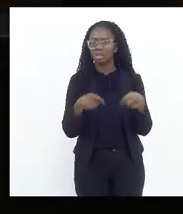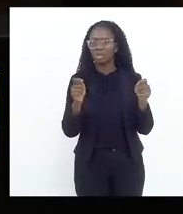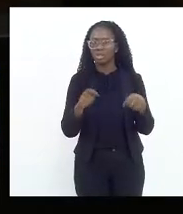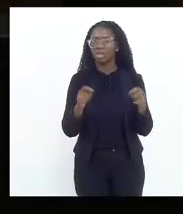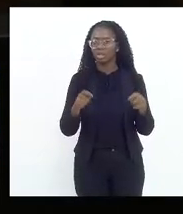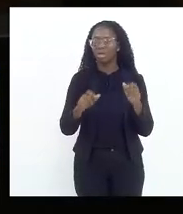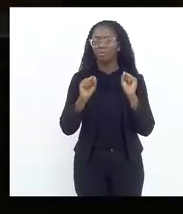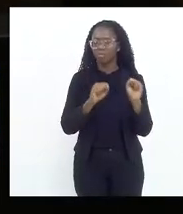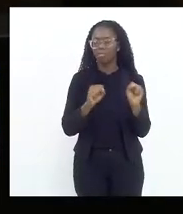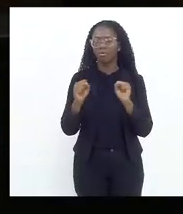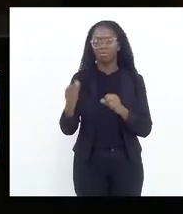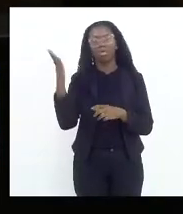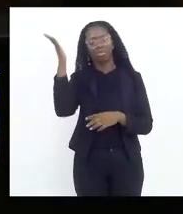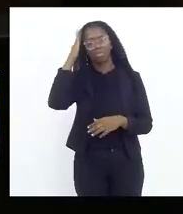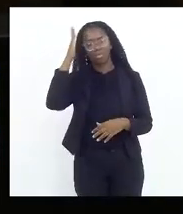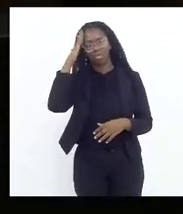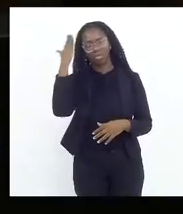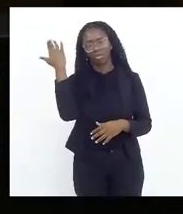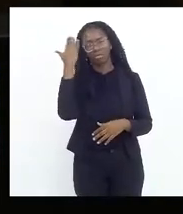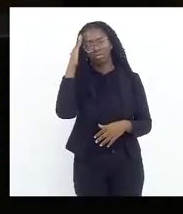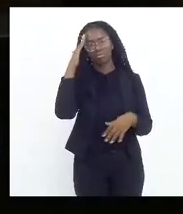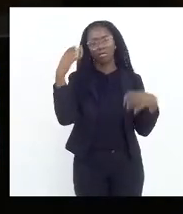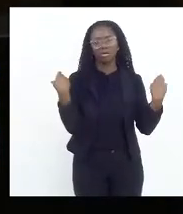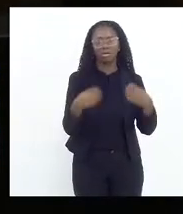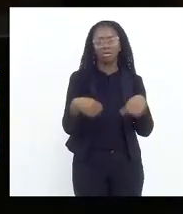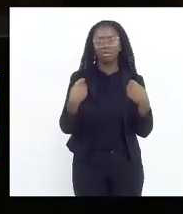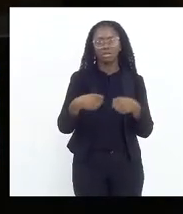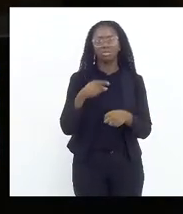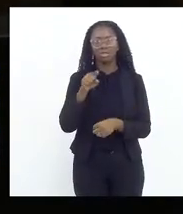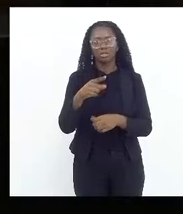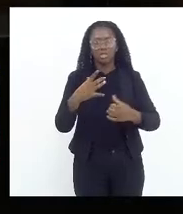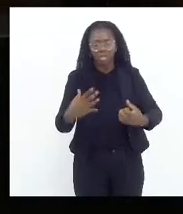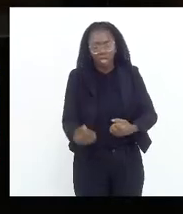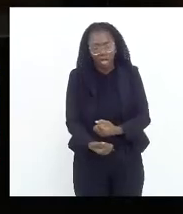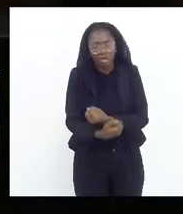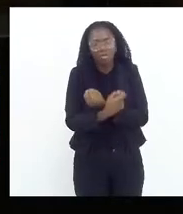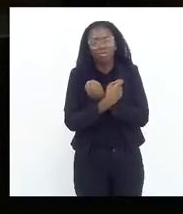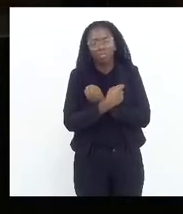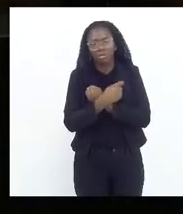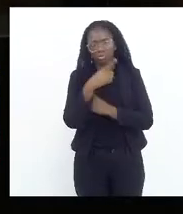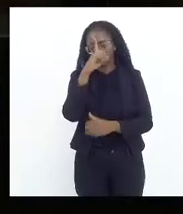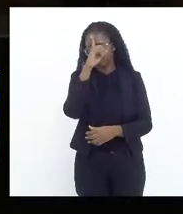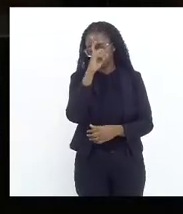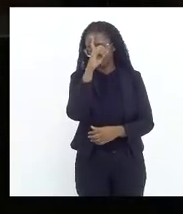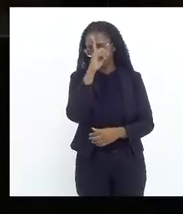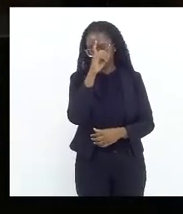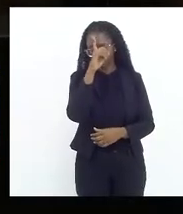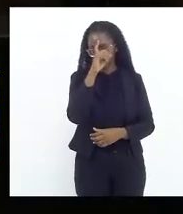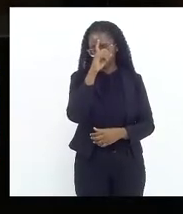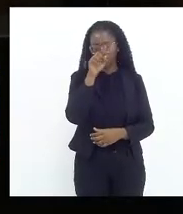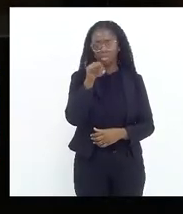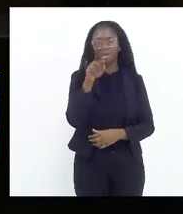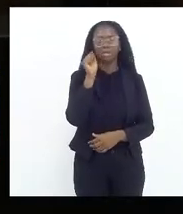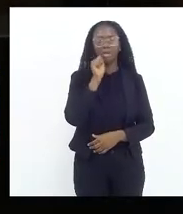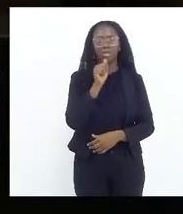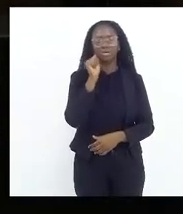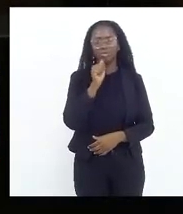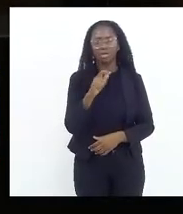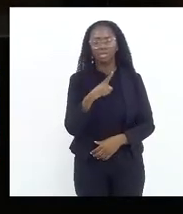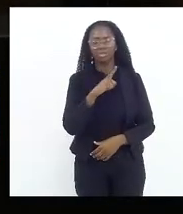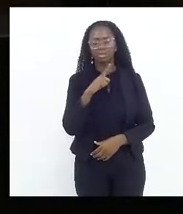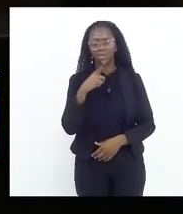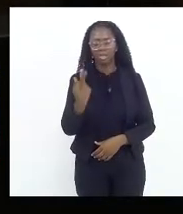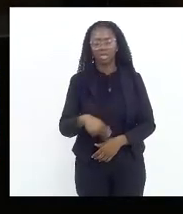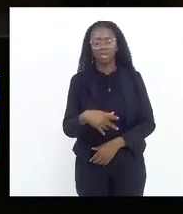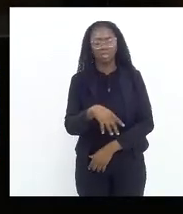devemos reconhecer a necessidade desse acolhimento nos hospitais da mulher que temos no